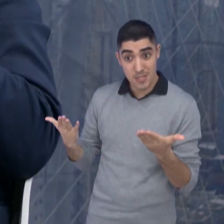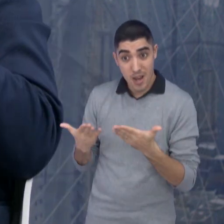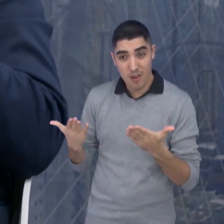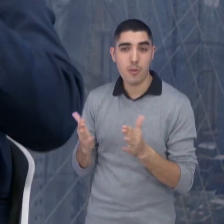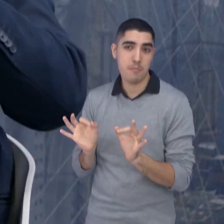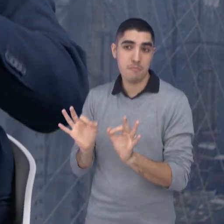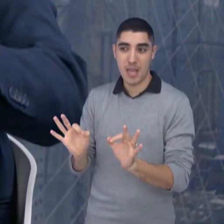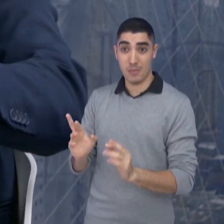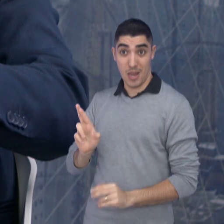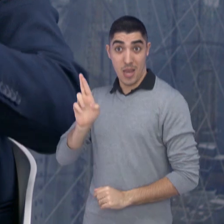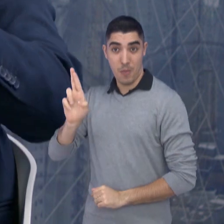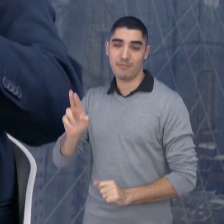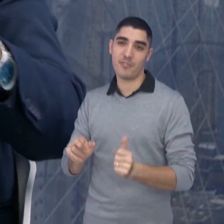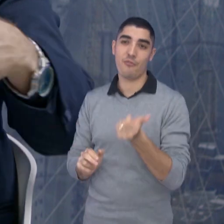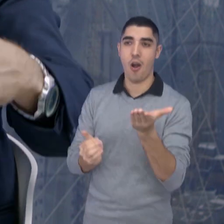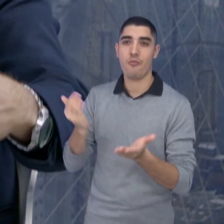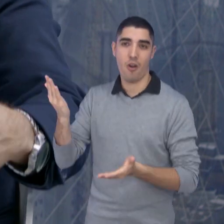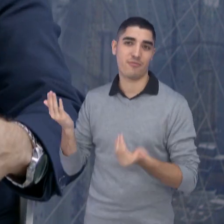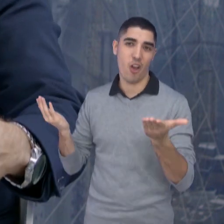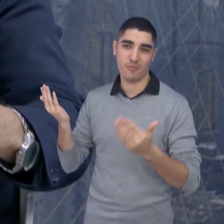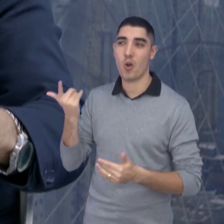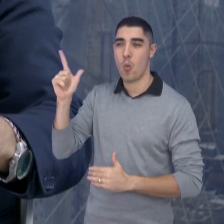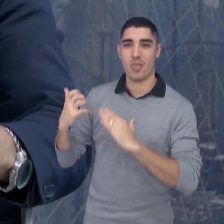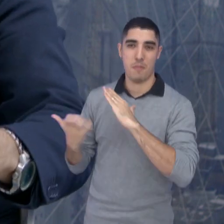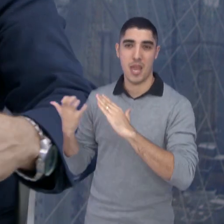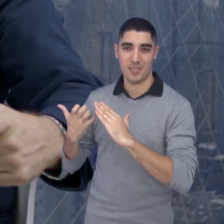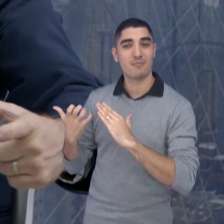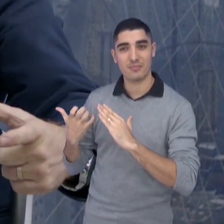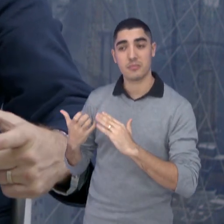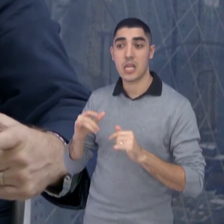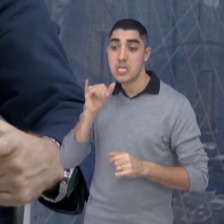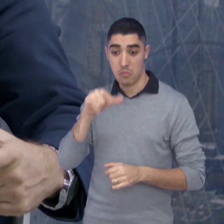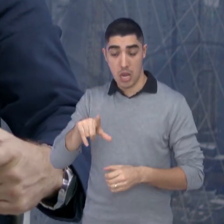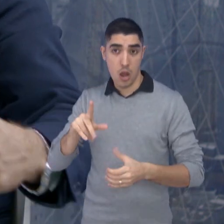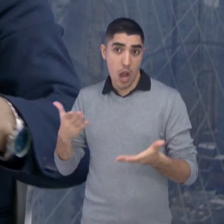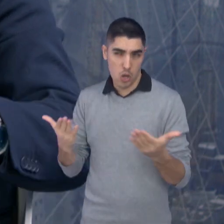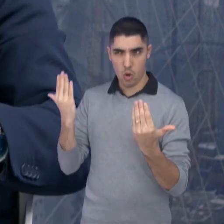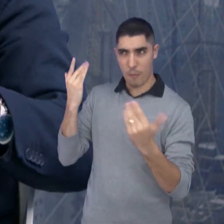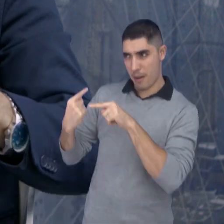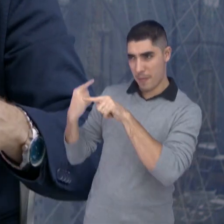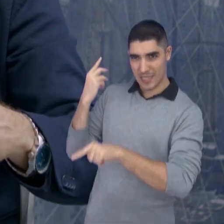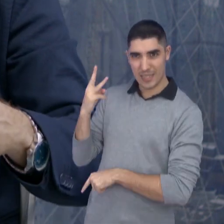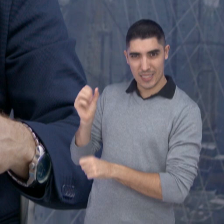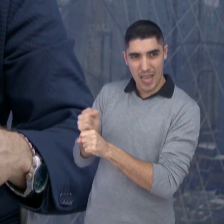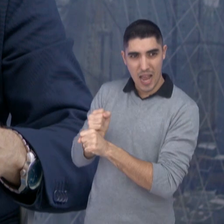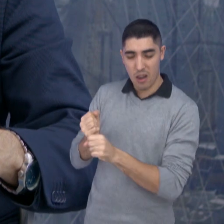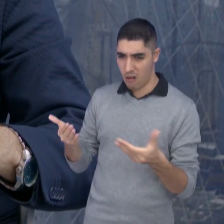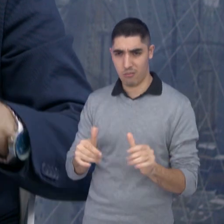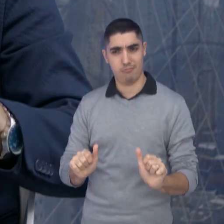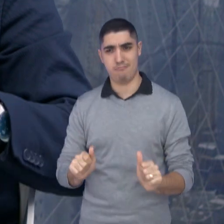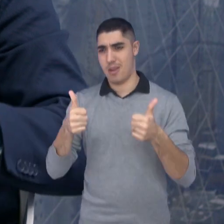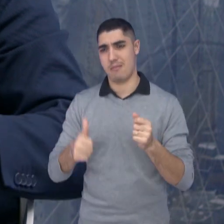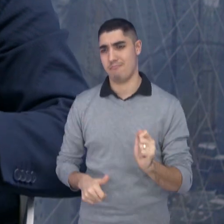fora, que geram emprego, geram renda para a localidade. O município está melhor do que estava 30 anos atrás, mas a população que ali morava não